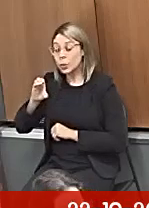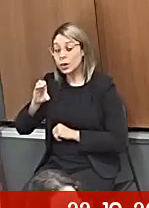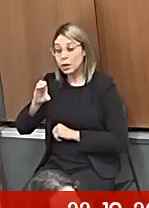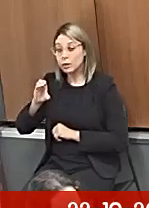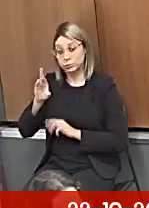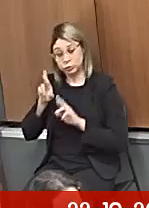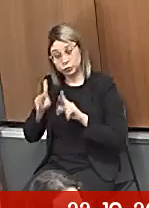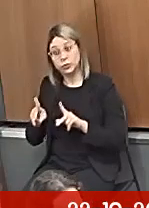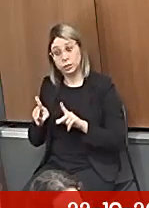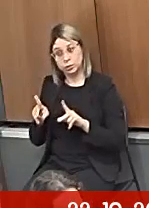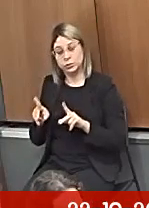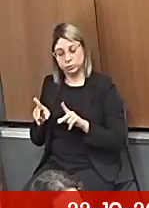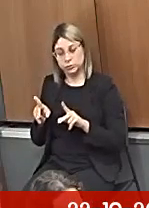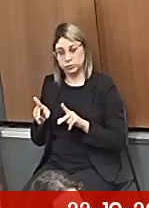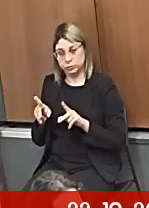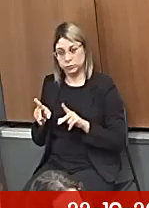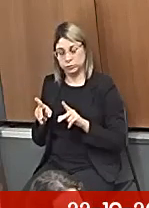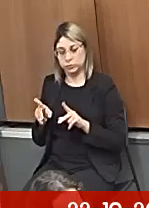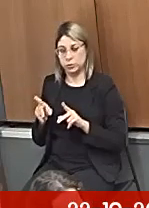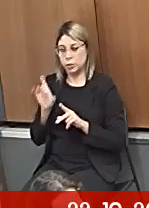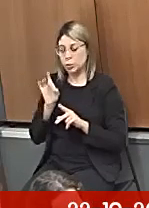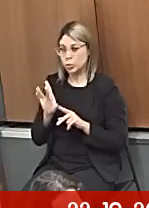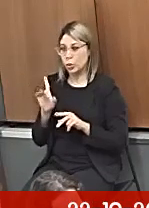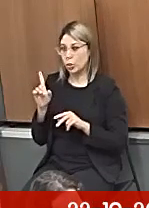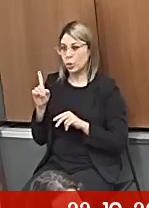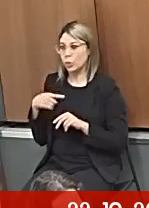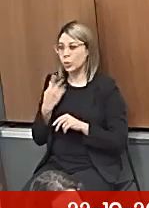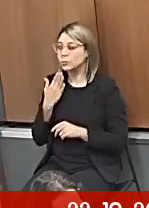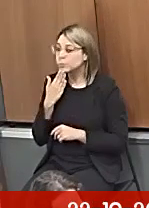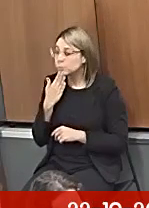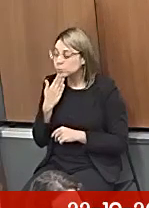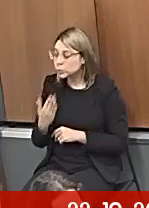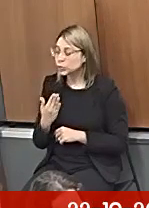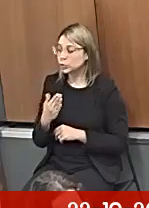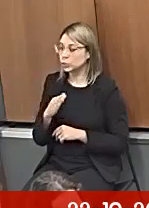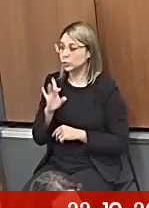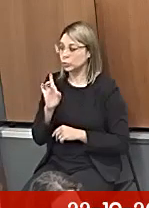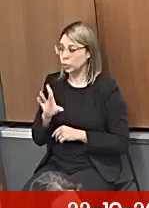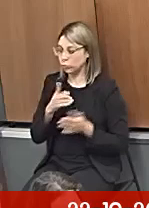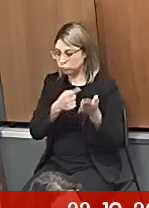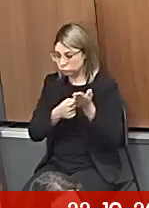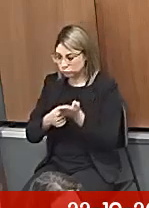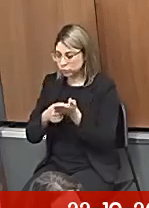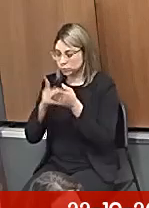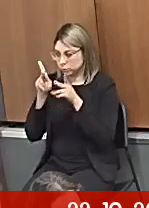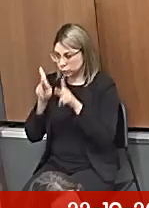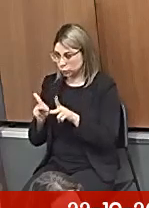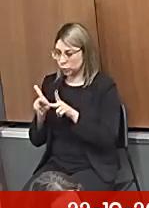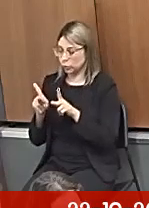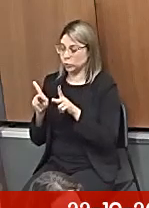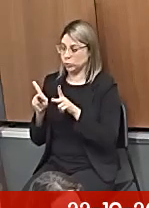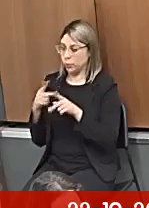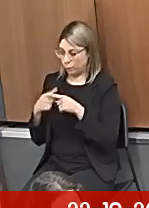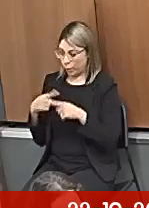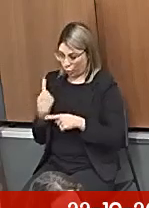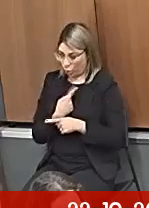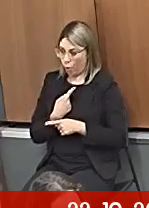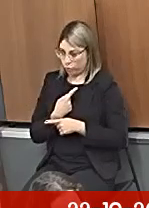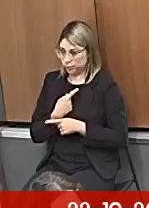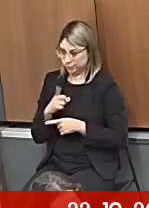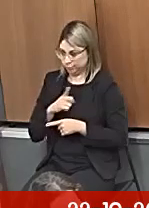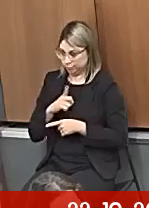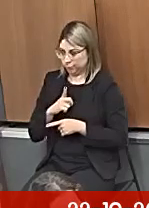diferente, no sentido apenas de nós requisitarmos a presença das pessoas com o poder legal que nós temos dentro da